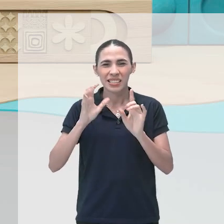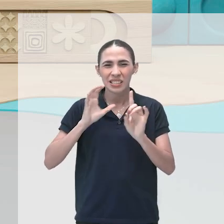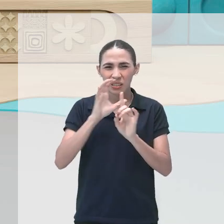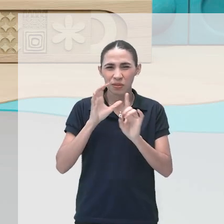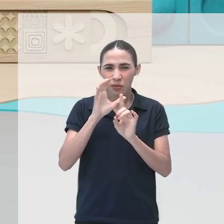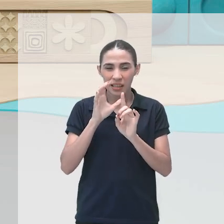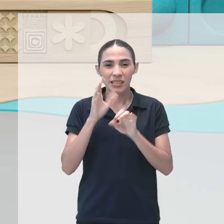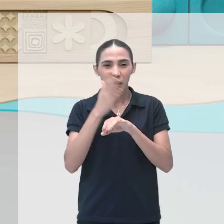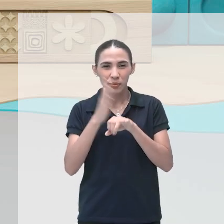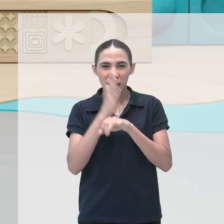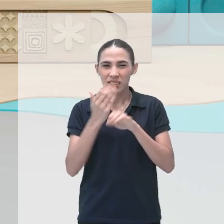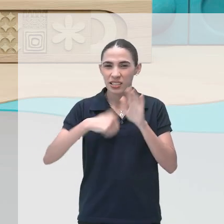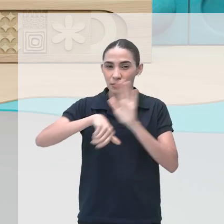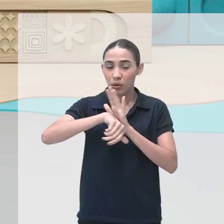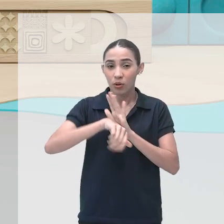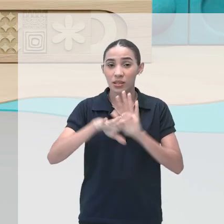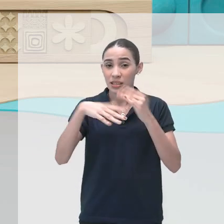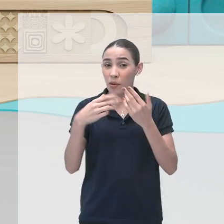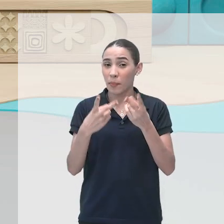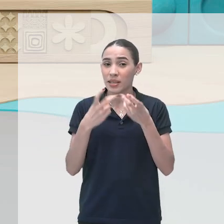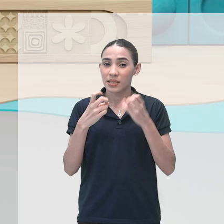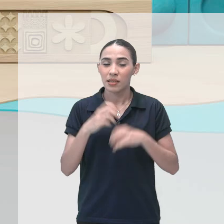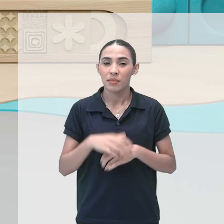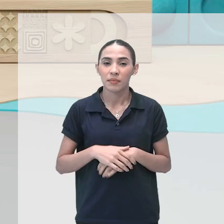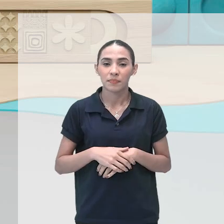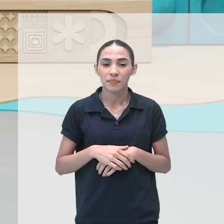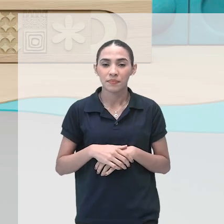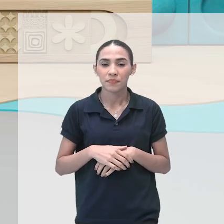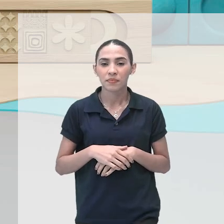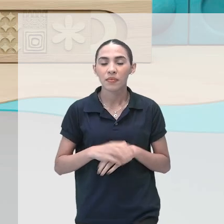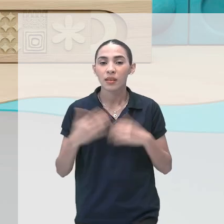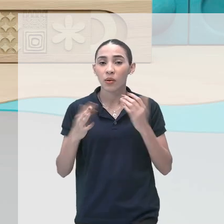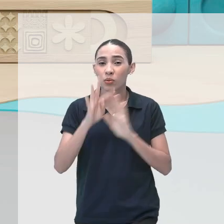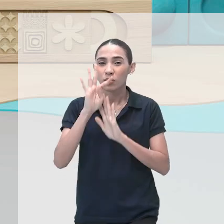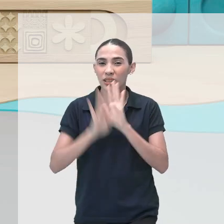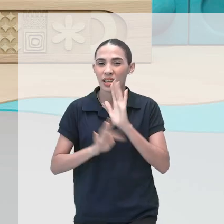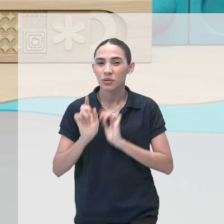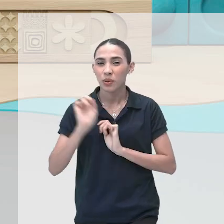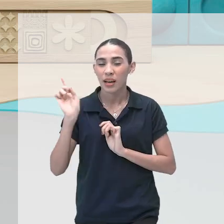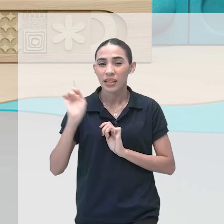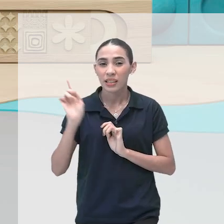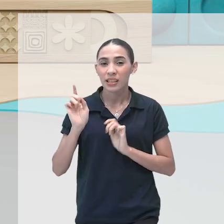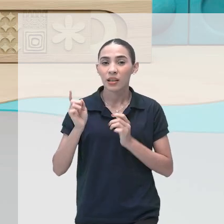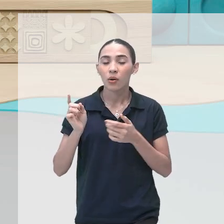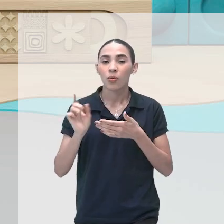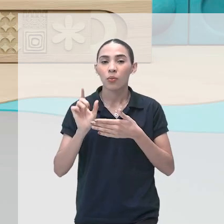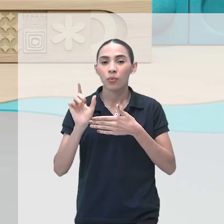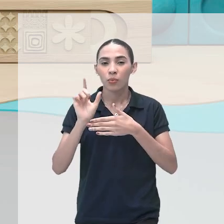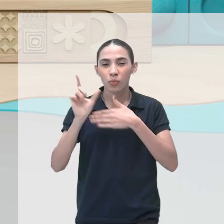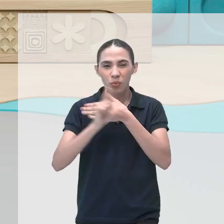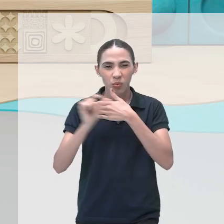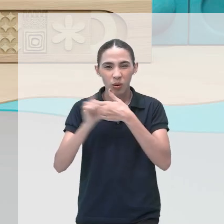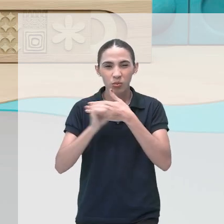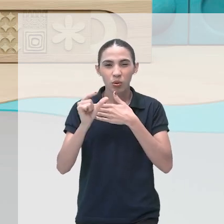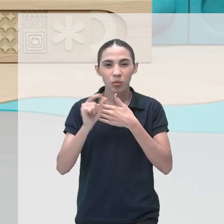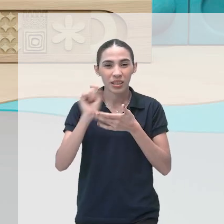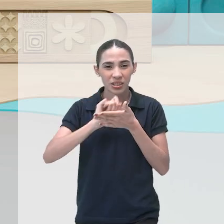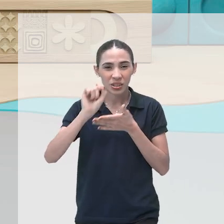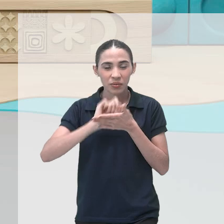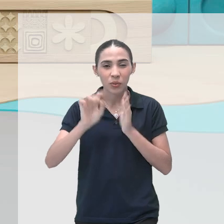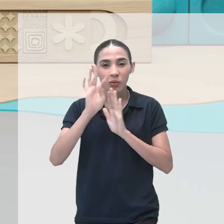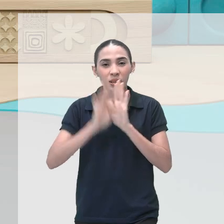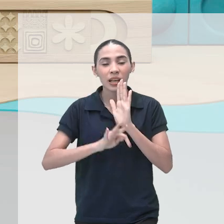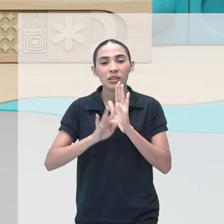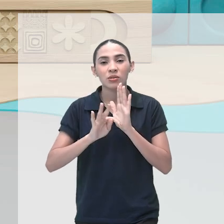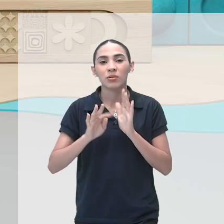práticas criminosas. Então, observem que, nesse texto aqui, o autor, a pessoa que escreveu,